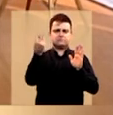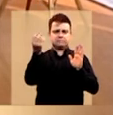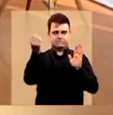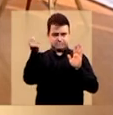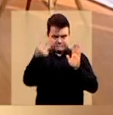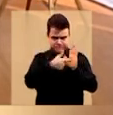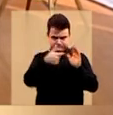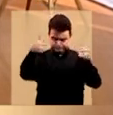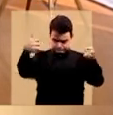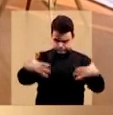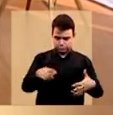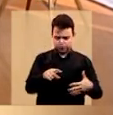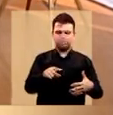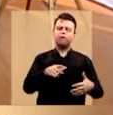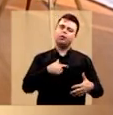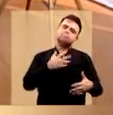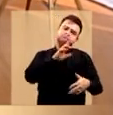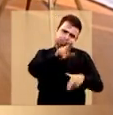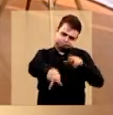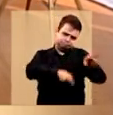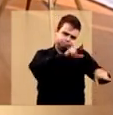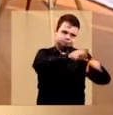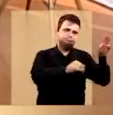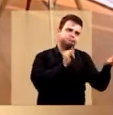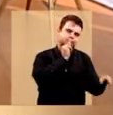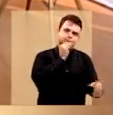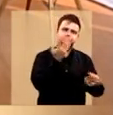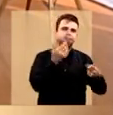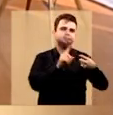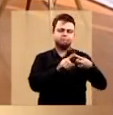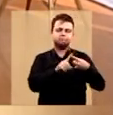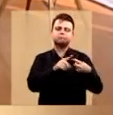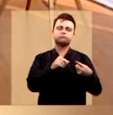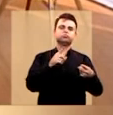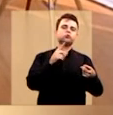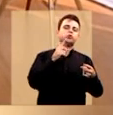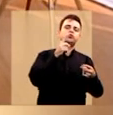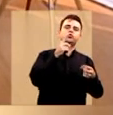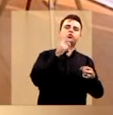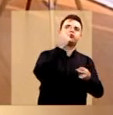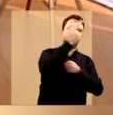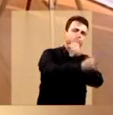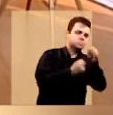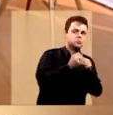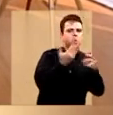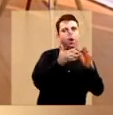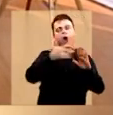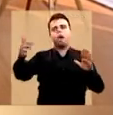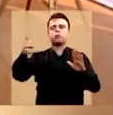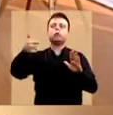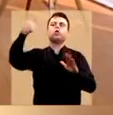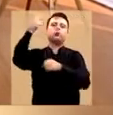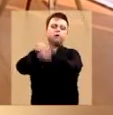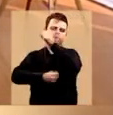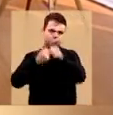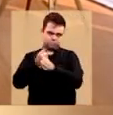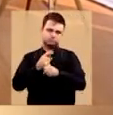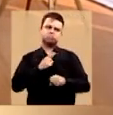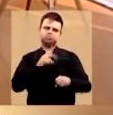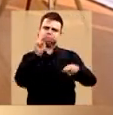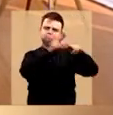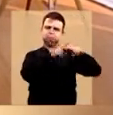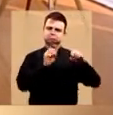gente chama de tipos penais, e isso varia. Então, teremos crimes apenados entre 2 até 12 anos de prisão.